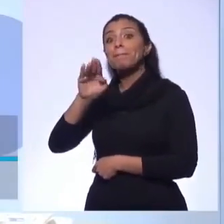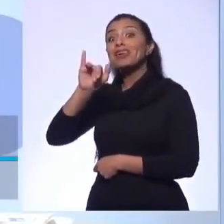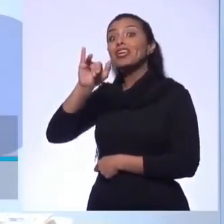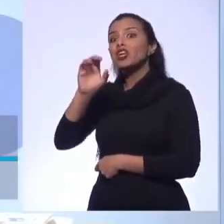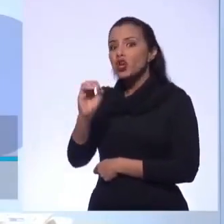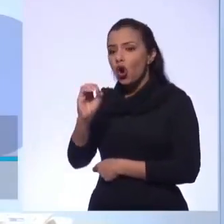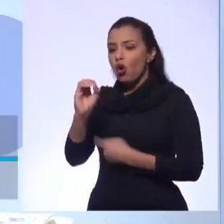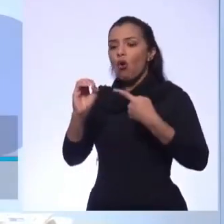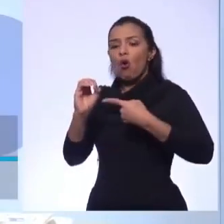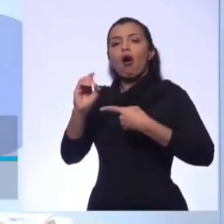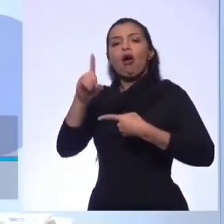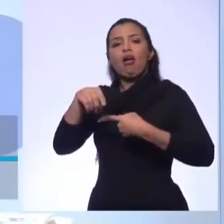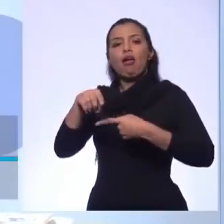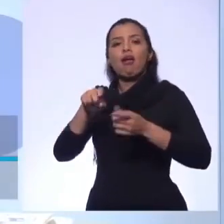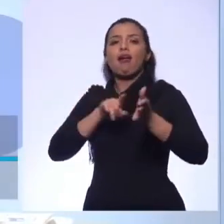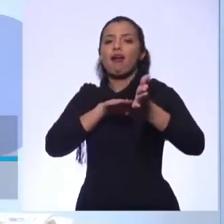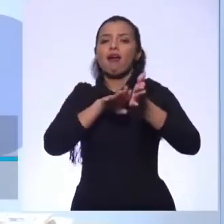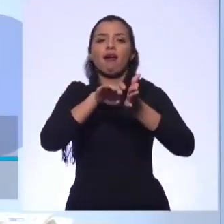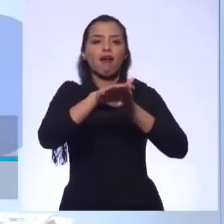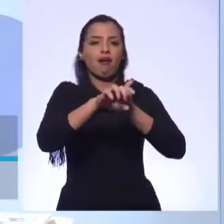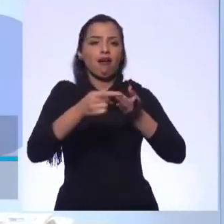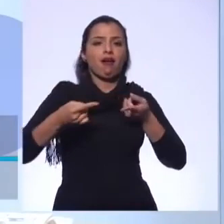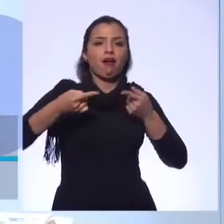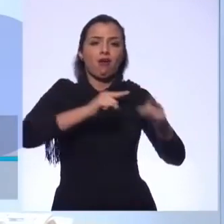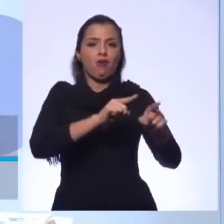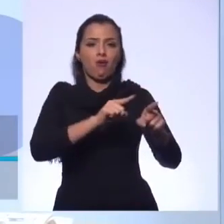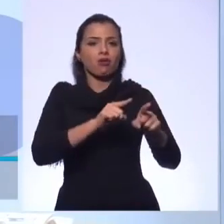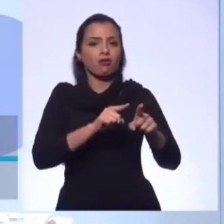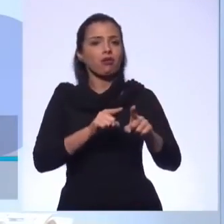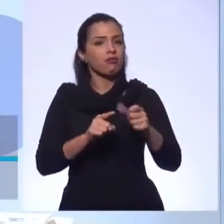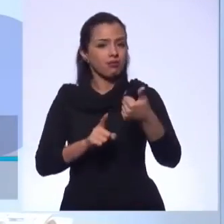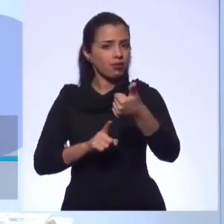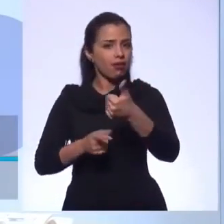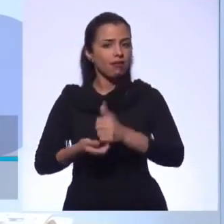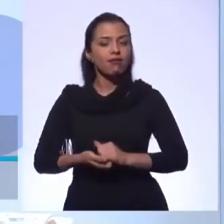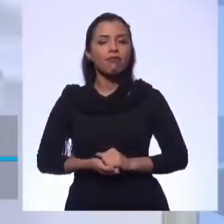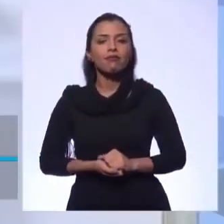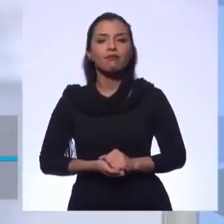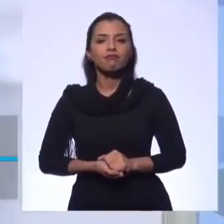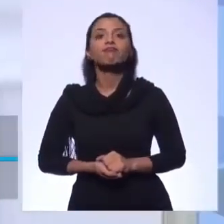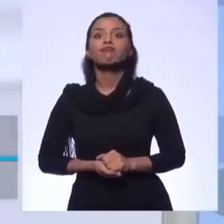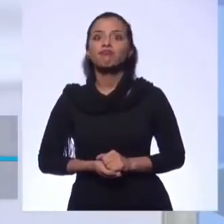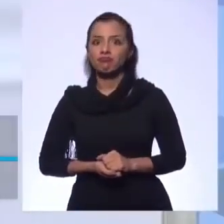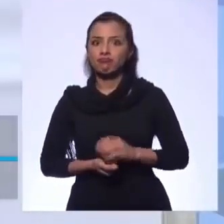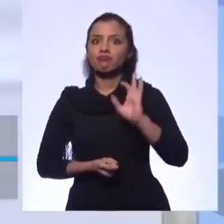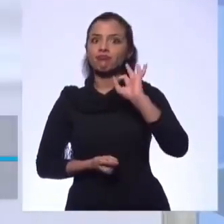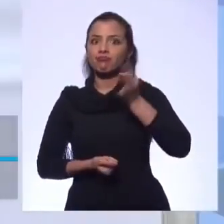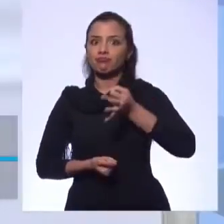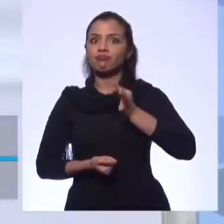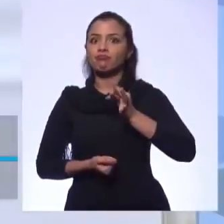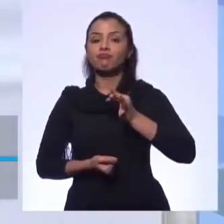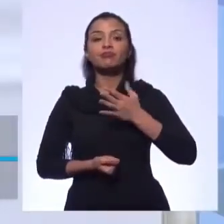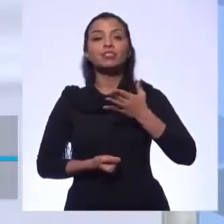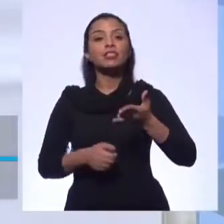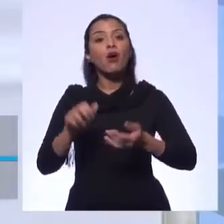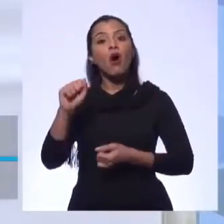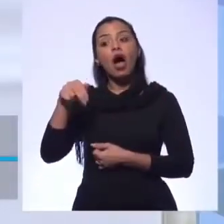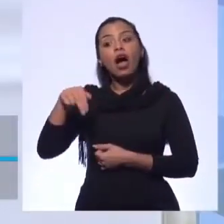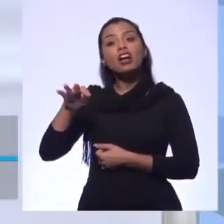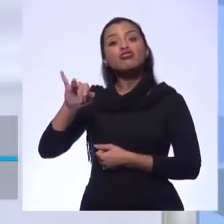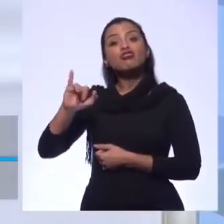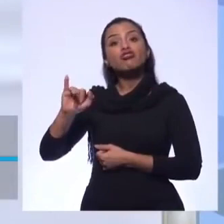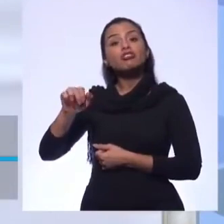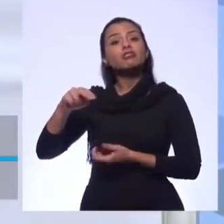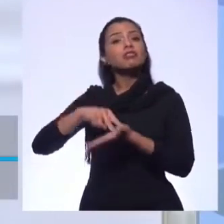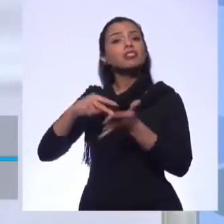porque é um agente biológico, né? Isso aí. Exatamente. Então, ó, a palavra anti é de contra, não